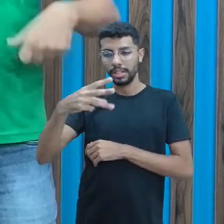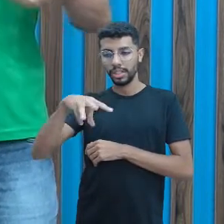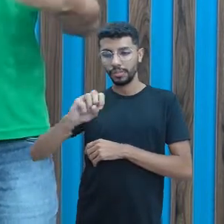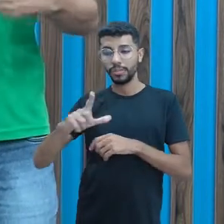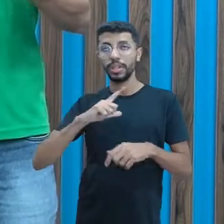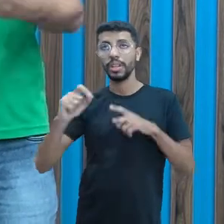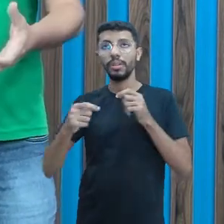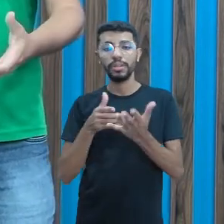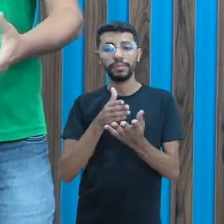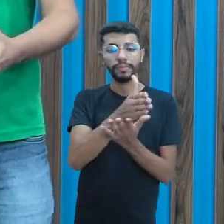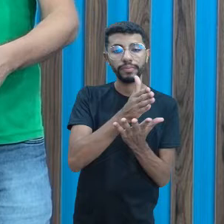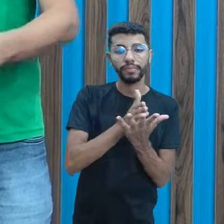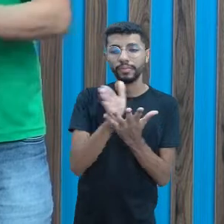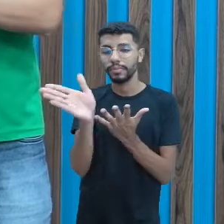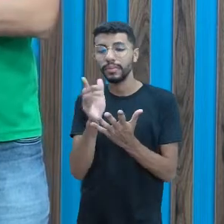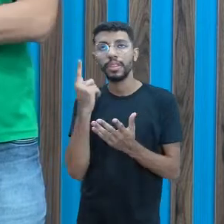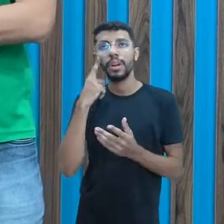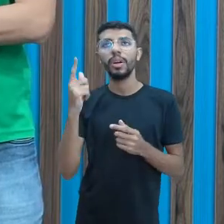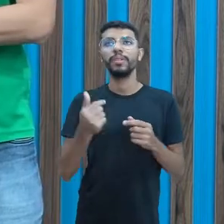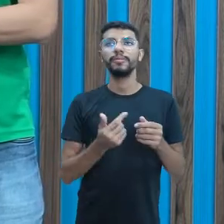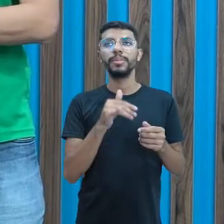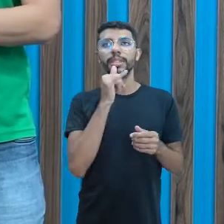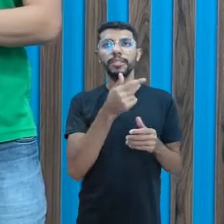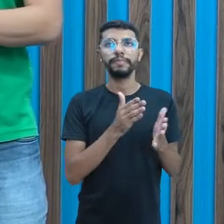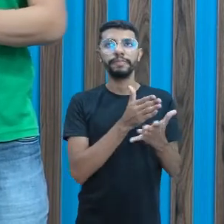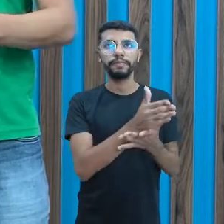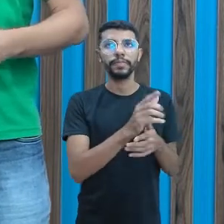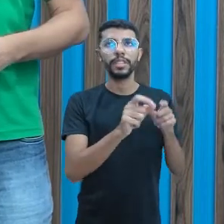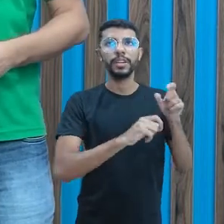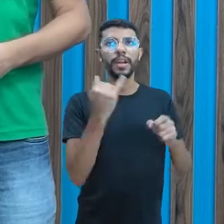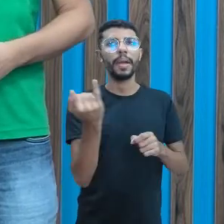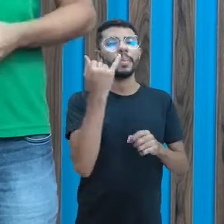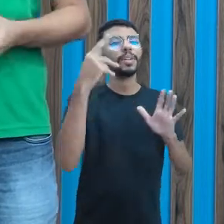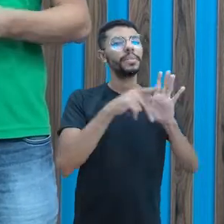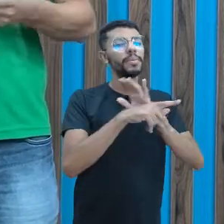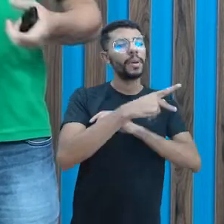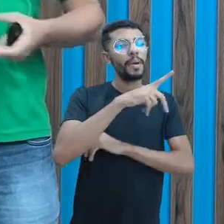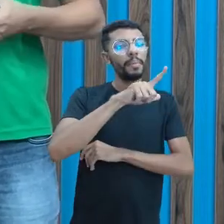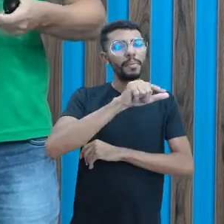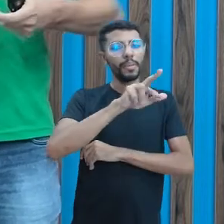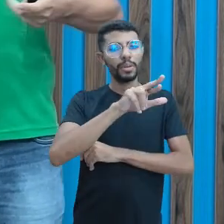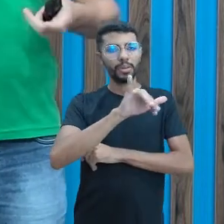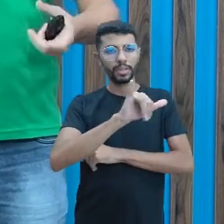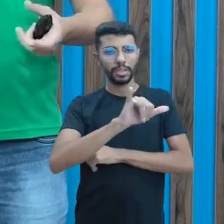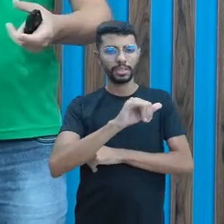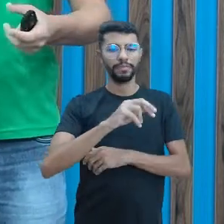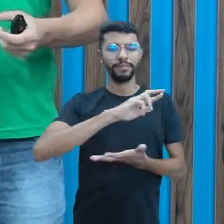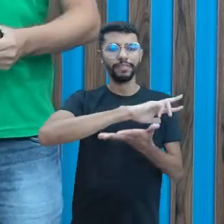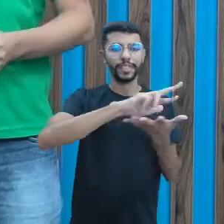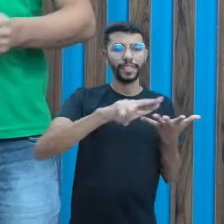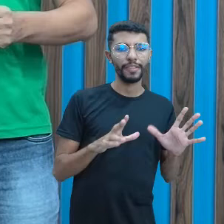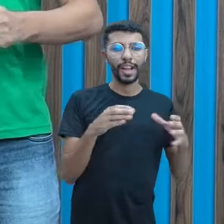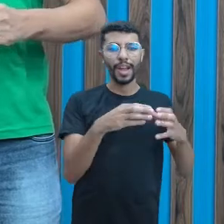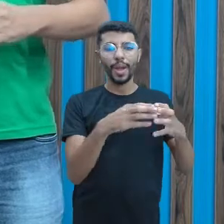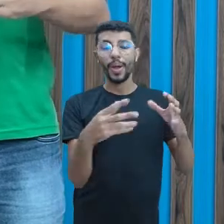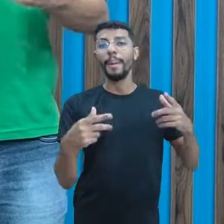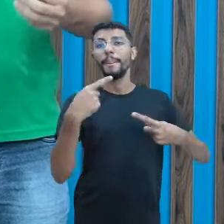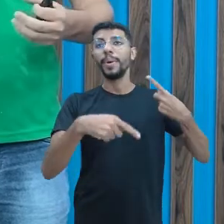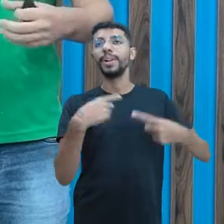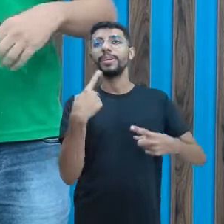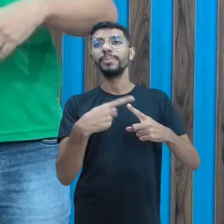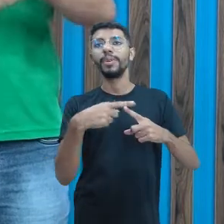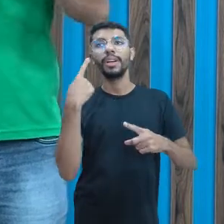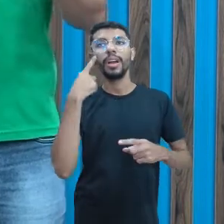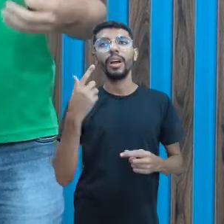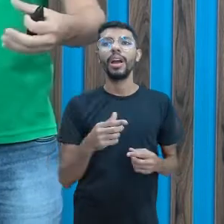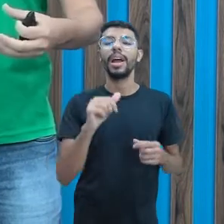do pluripartidarismo para a democracia, a gente tinha falado já sobre as eleições, porque é importante que hajam partidos políticos, porque a sociedade ela é muito